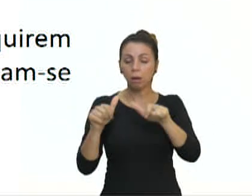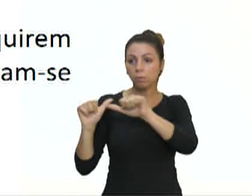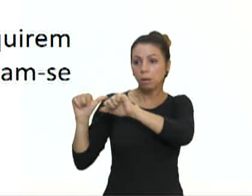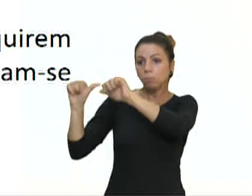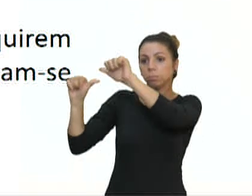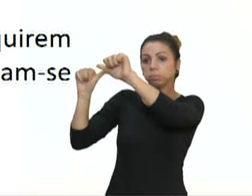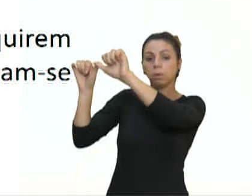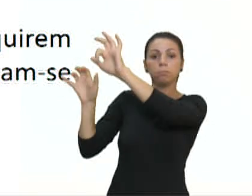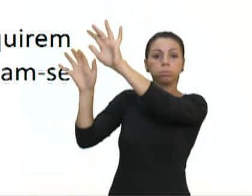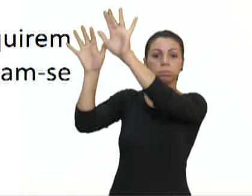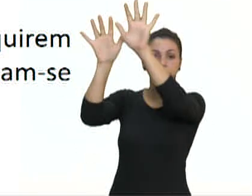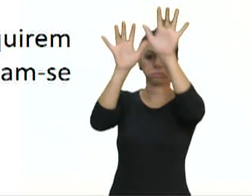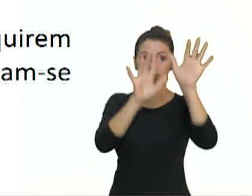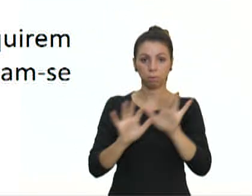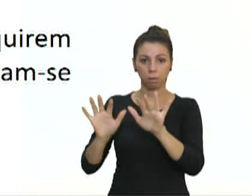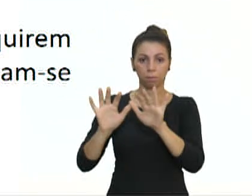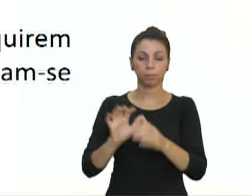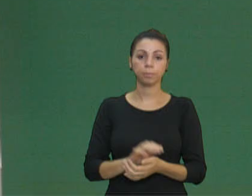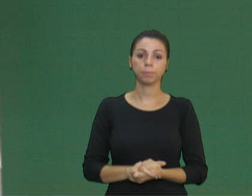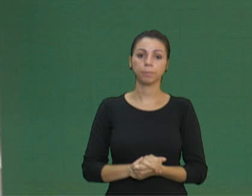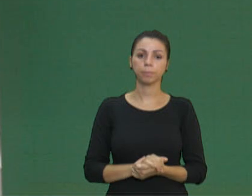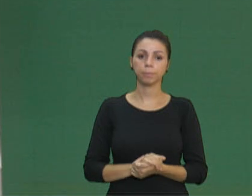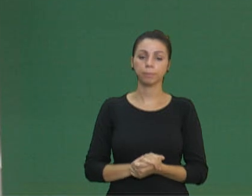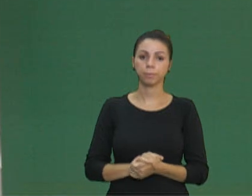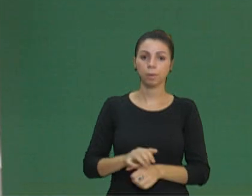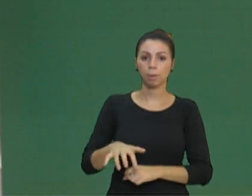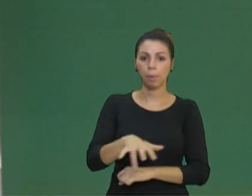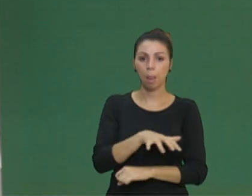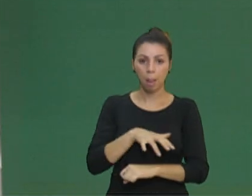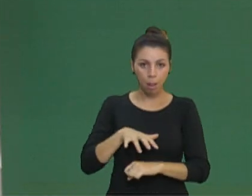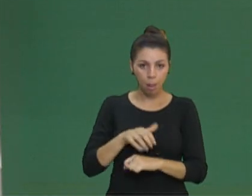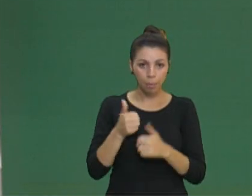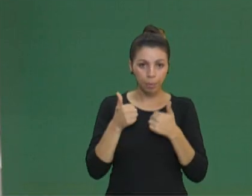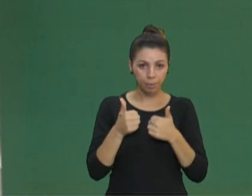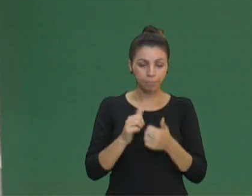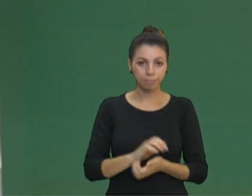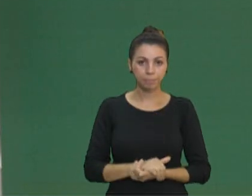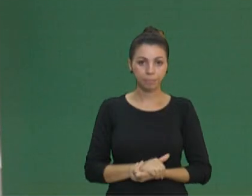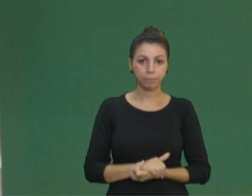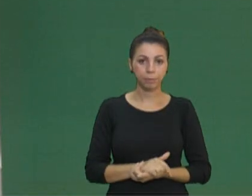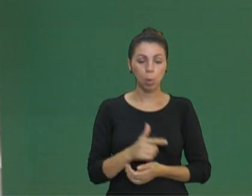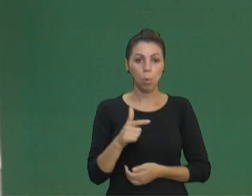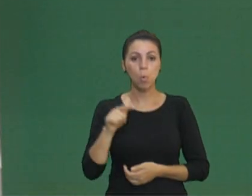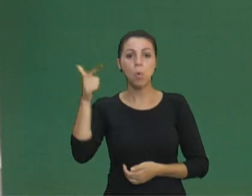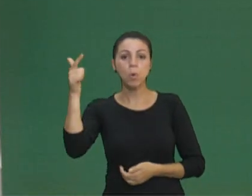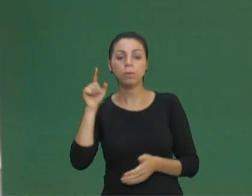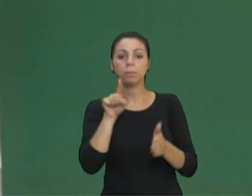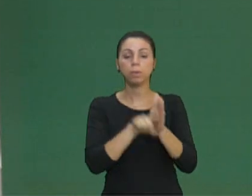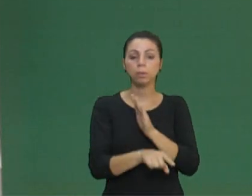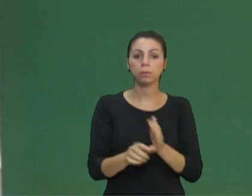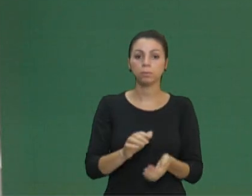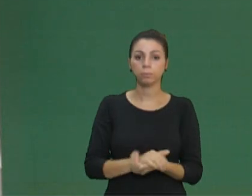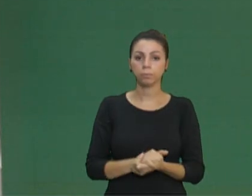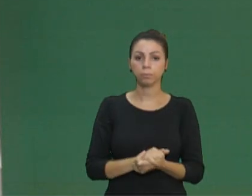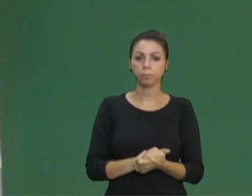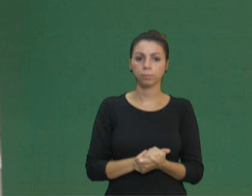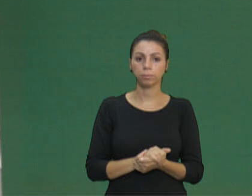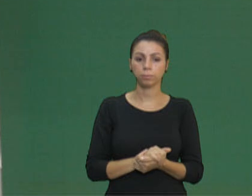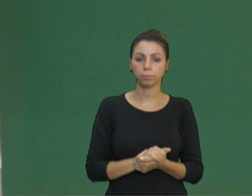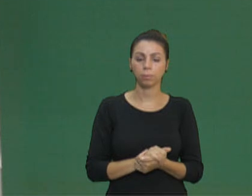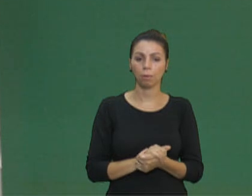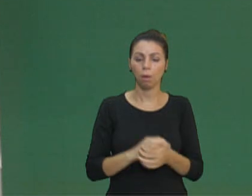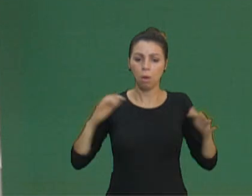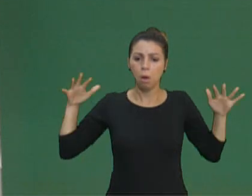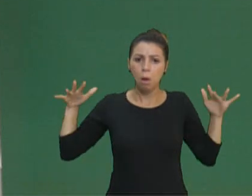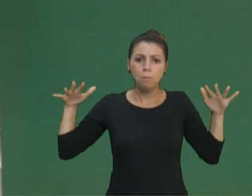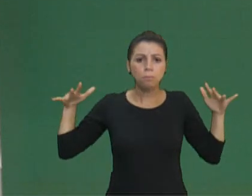atmosfera. Beleza? Pessoal, vamos para mais uma. O fenômeno de choque, o